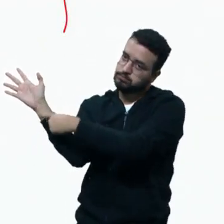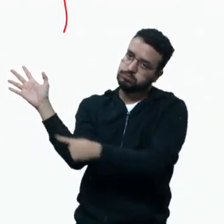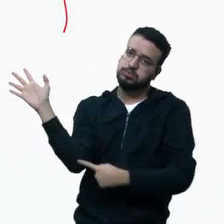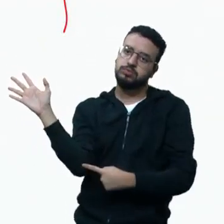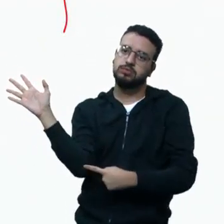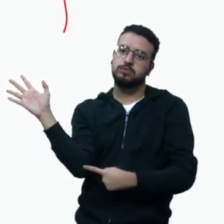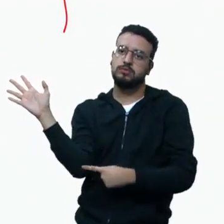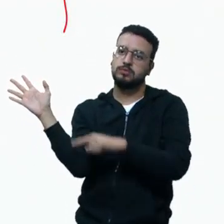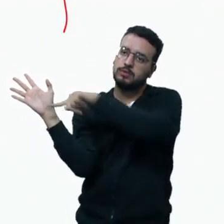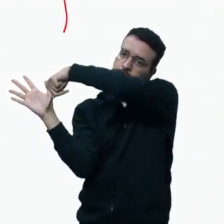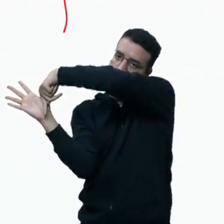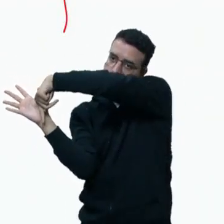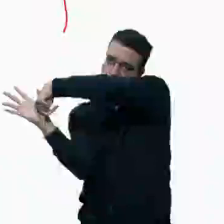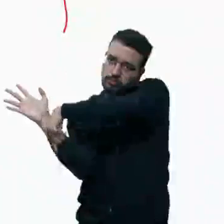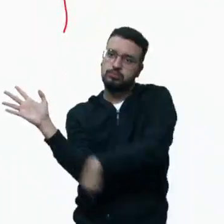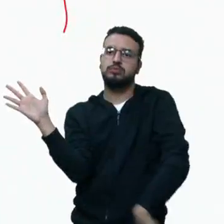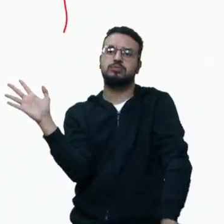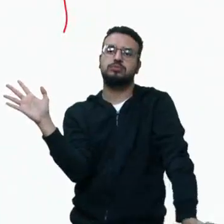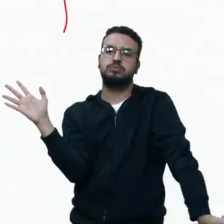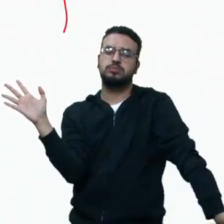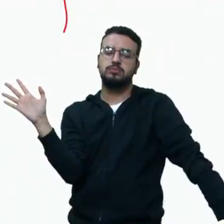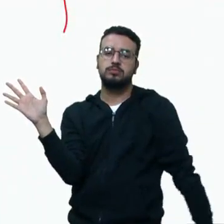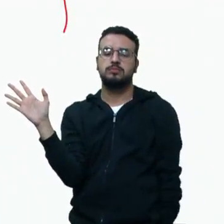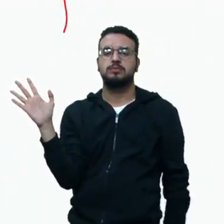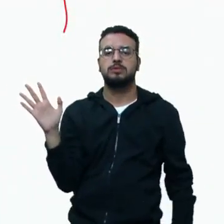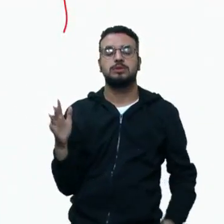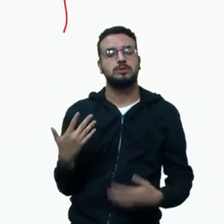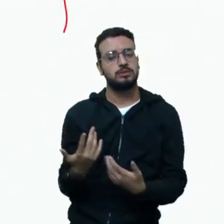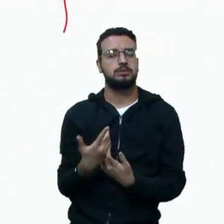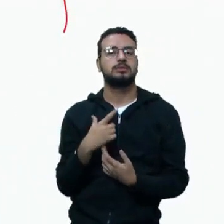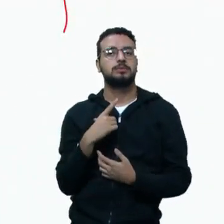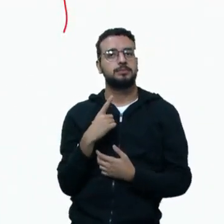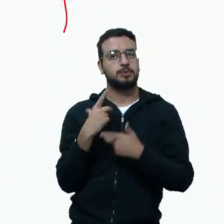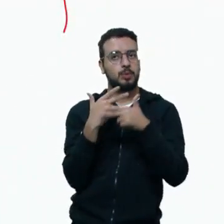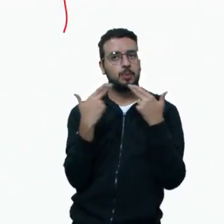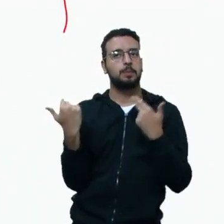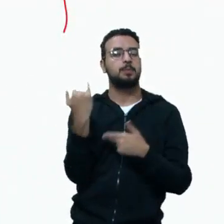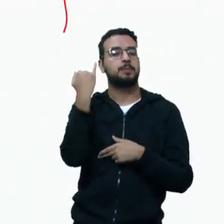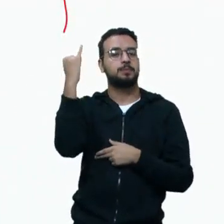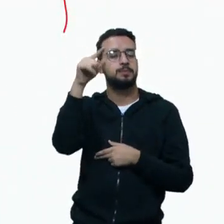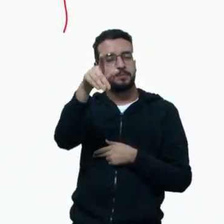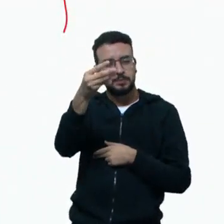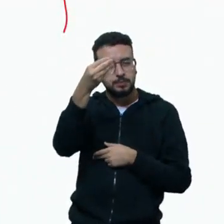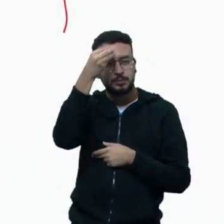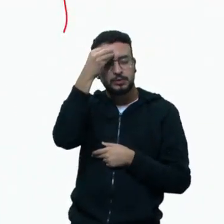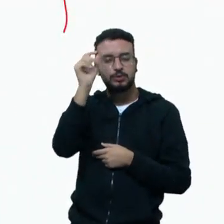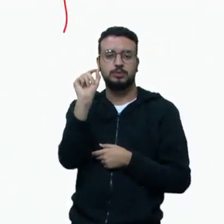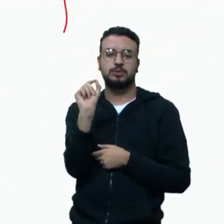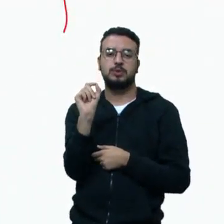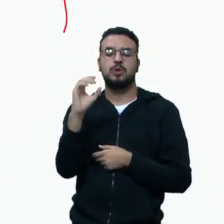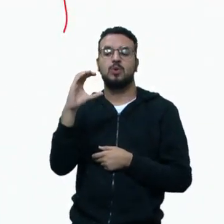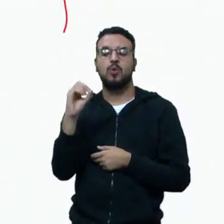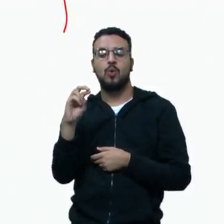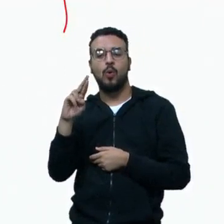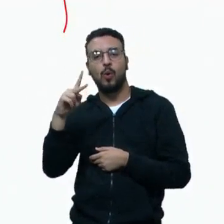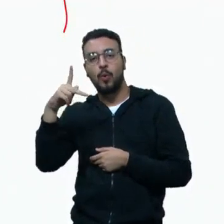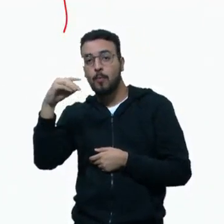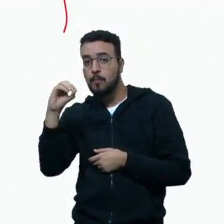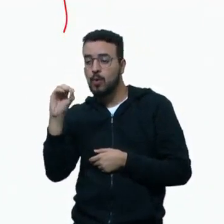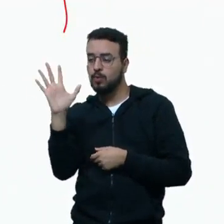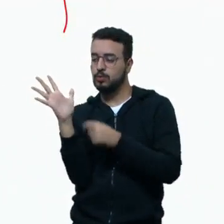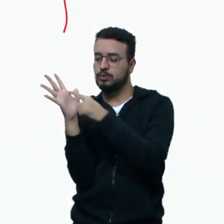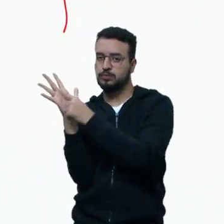leva para outras regiões. Então, são componentes muito importantes do sistema nervoso,